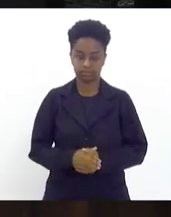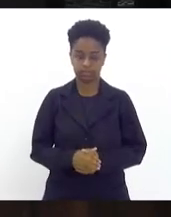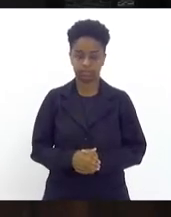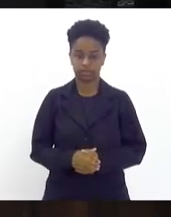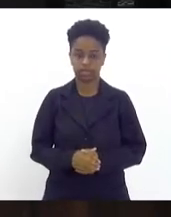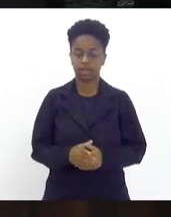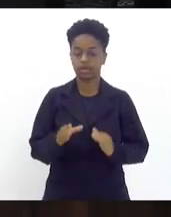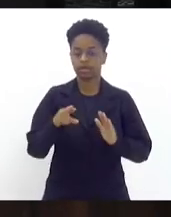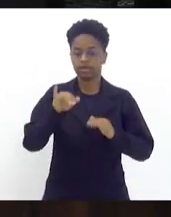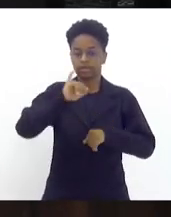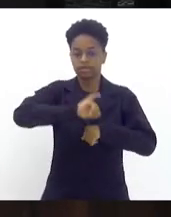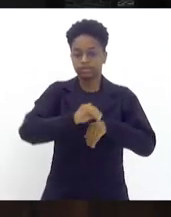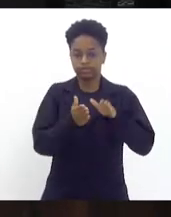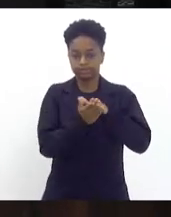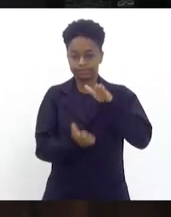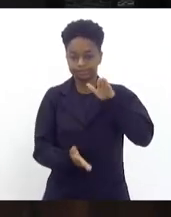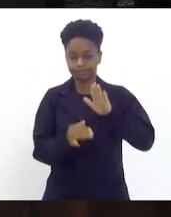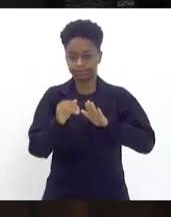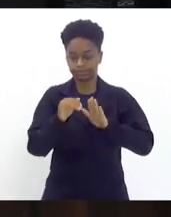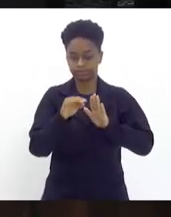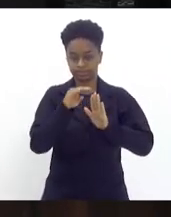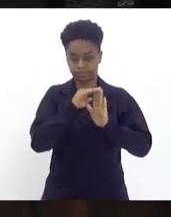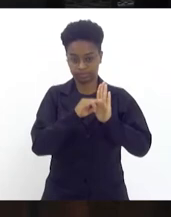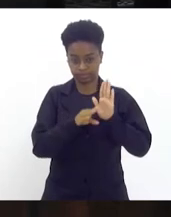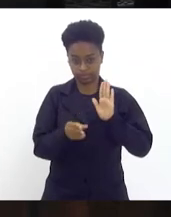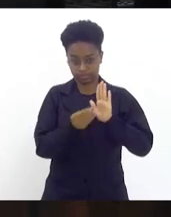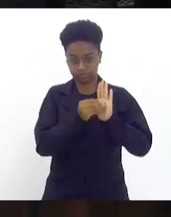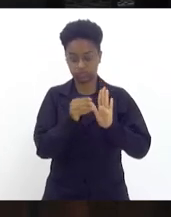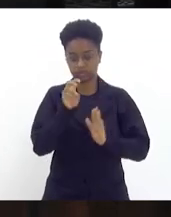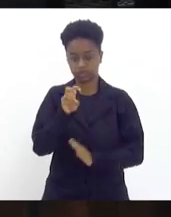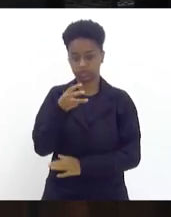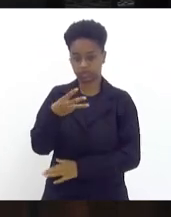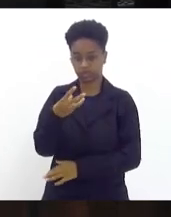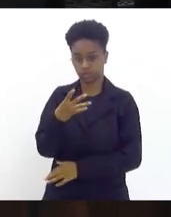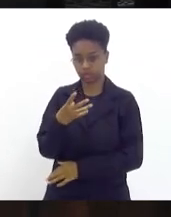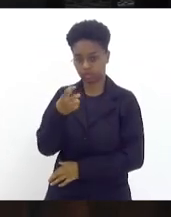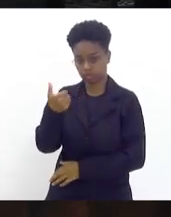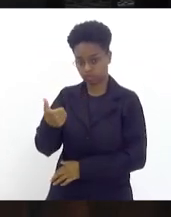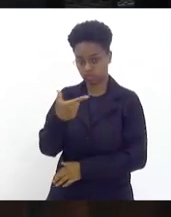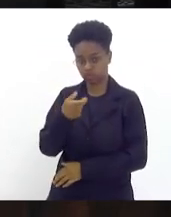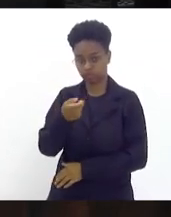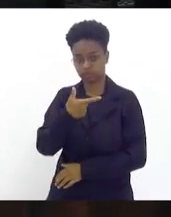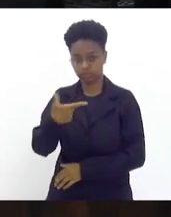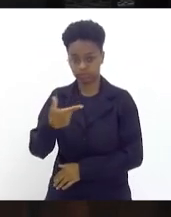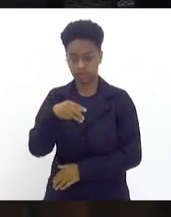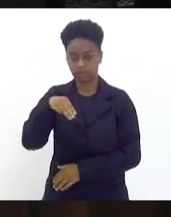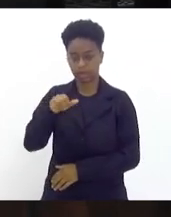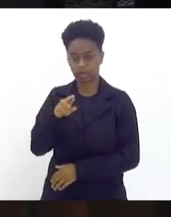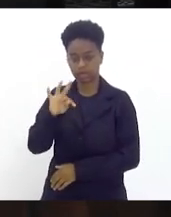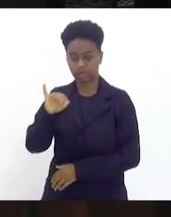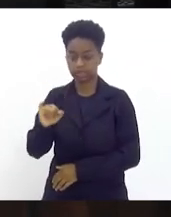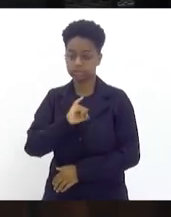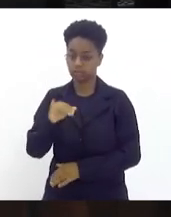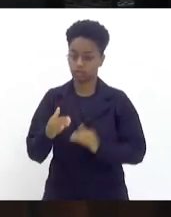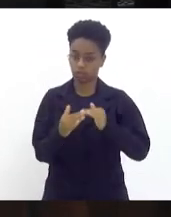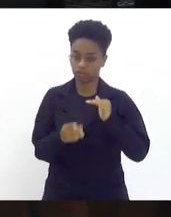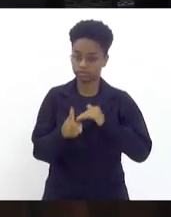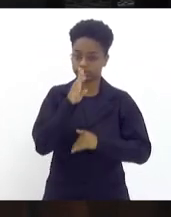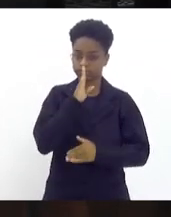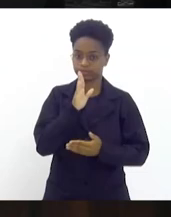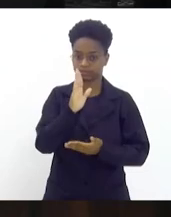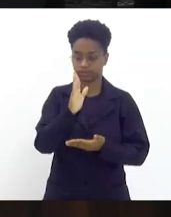requerimento de inclusão na hora do dia do projeto 5341 de 22 da deputada Marta Rocha Como estão